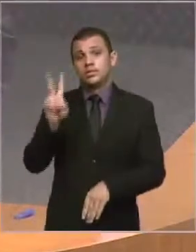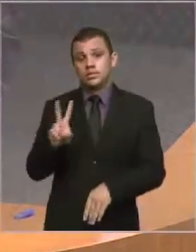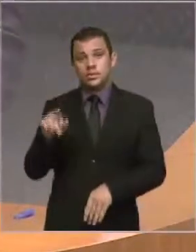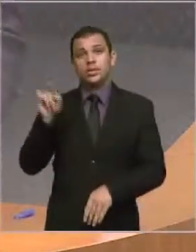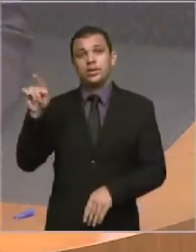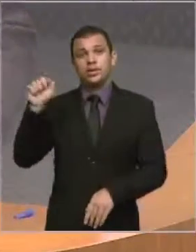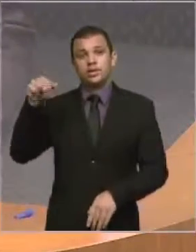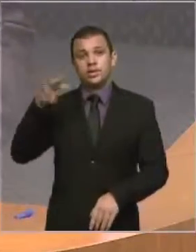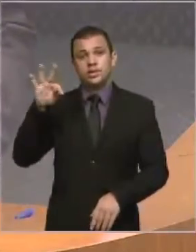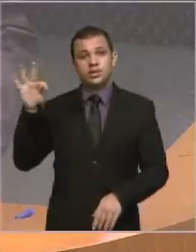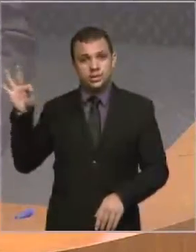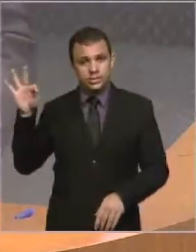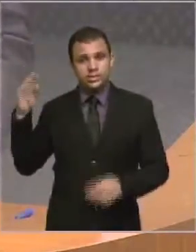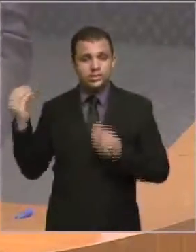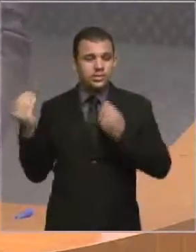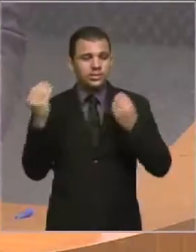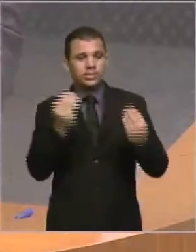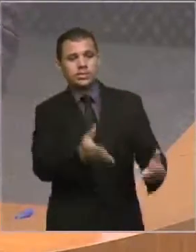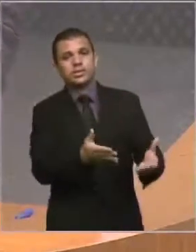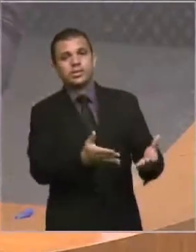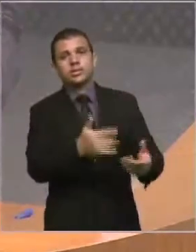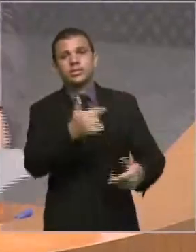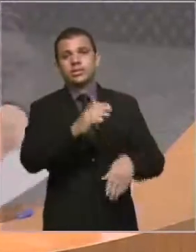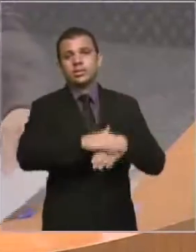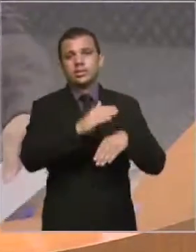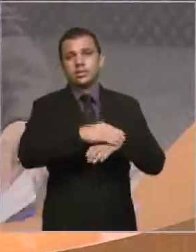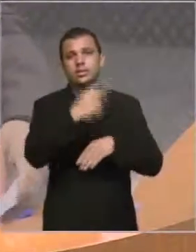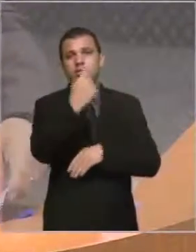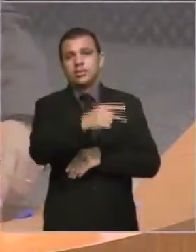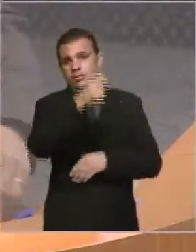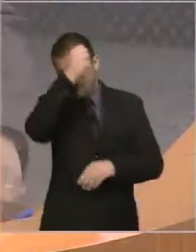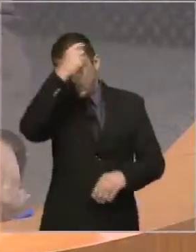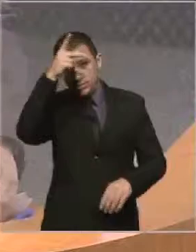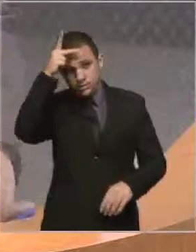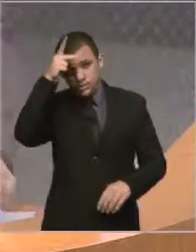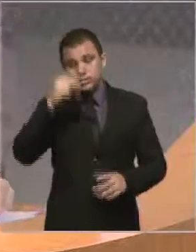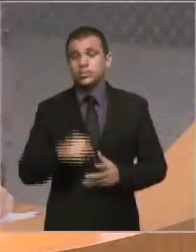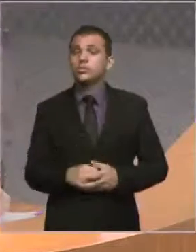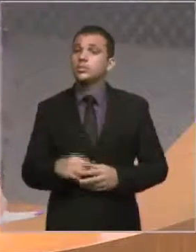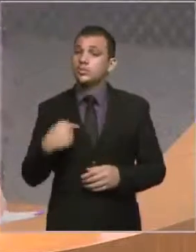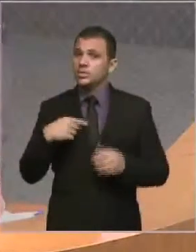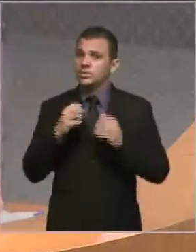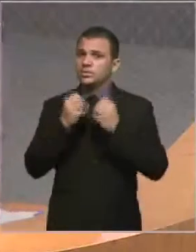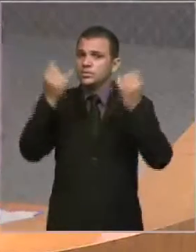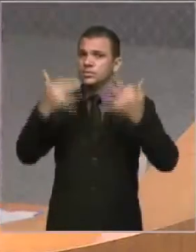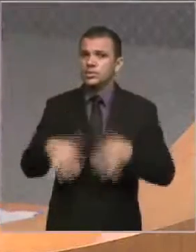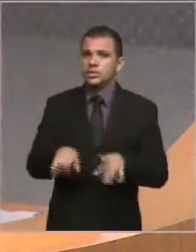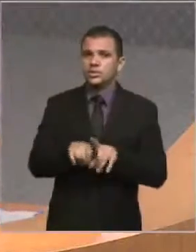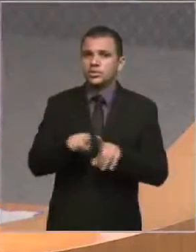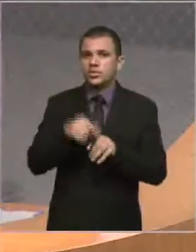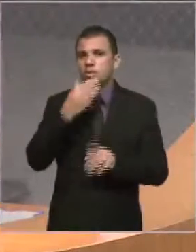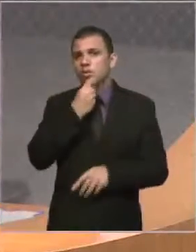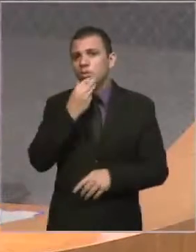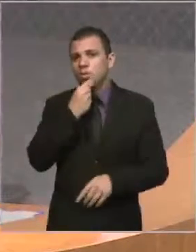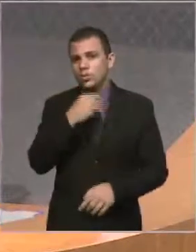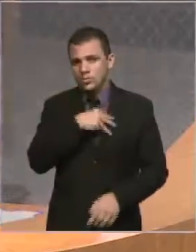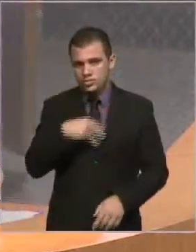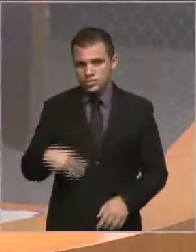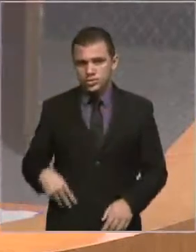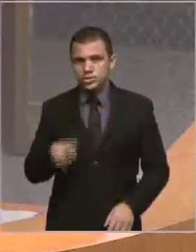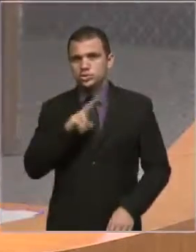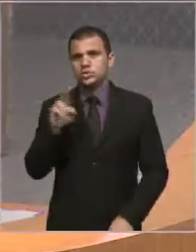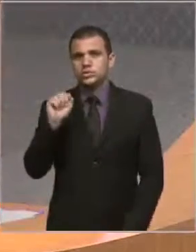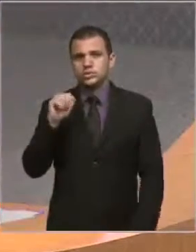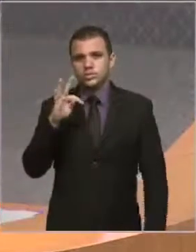eu quero ressaltar a fala do ministro Antônio Carlos na assinatura do convênio. A NTT